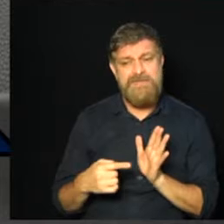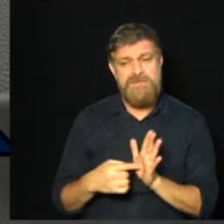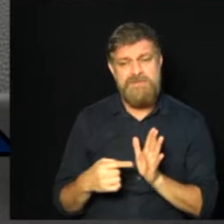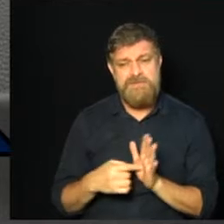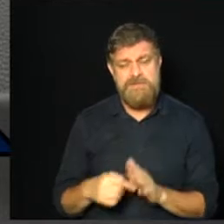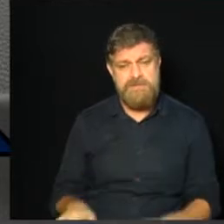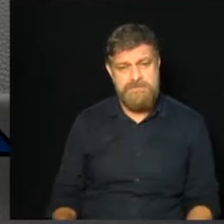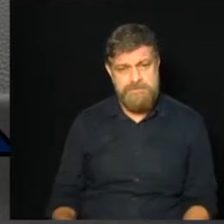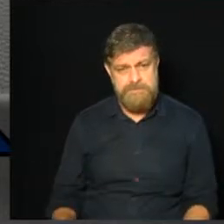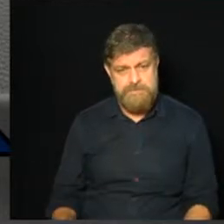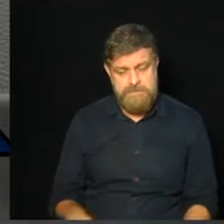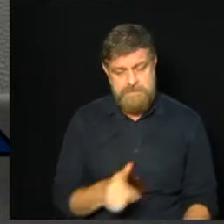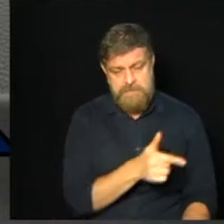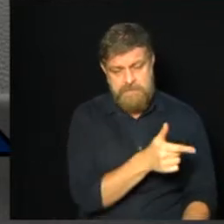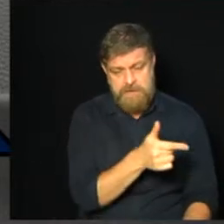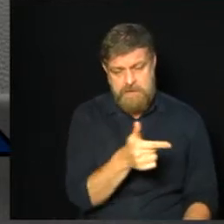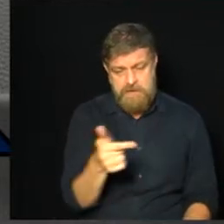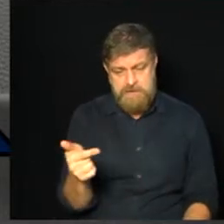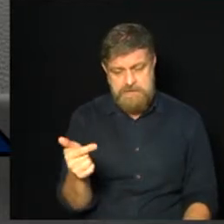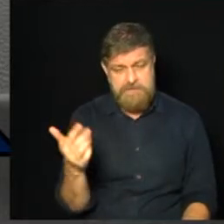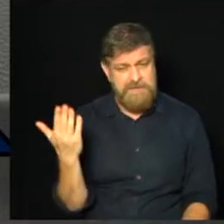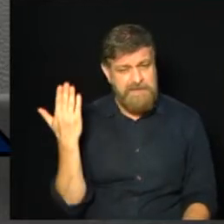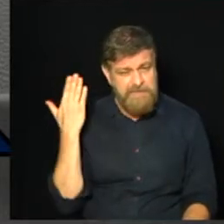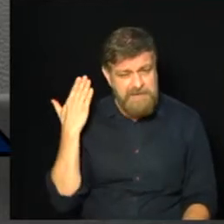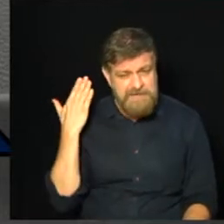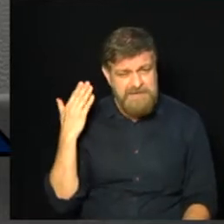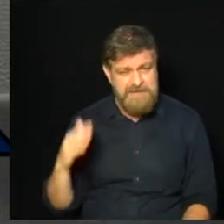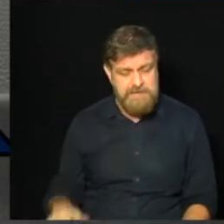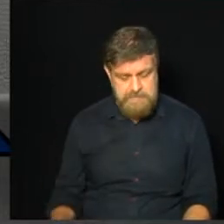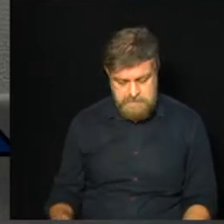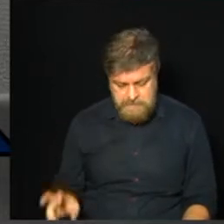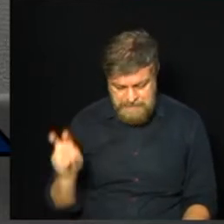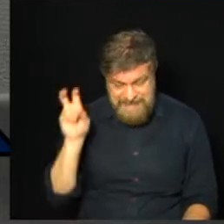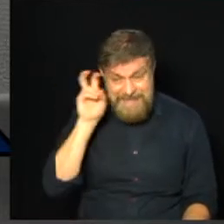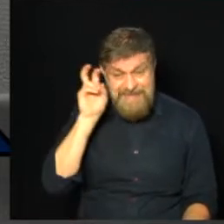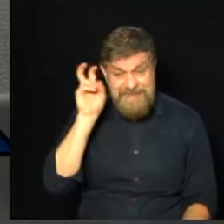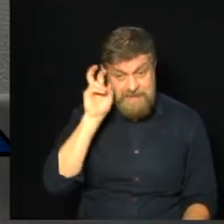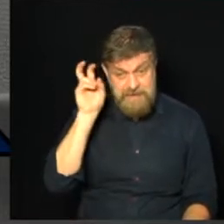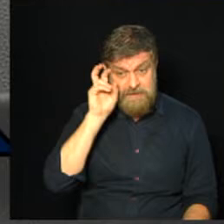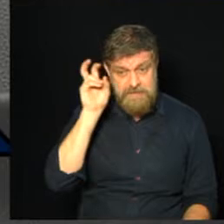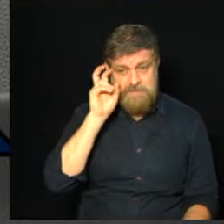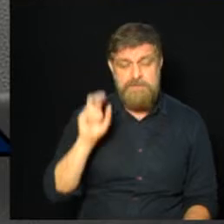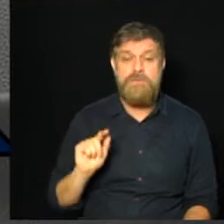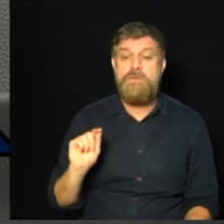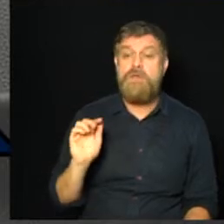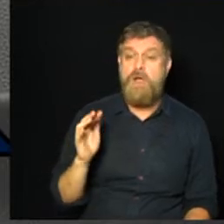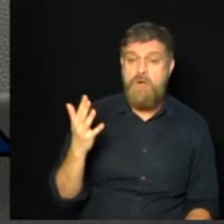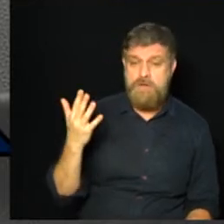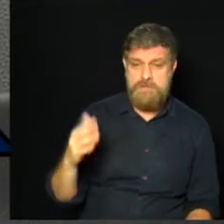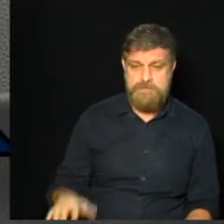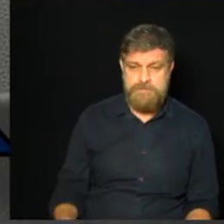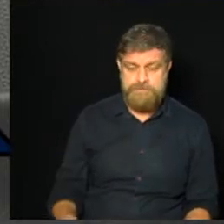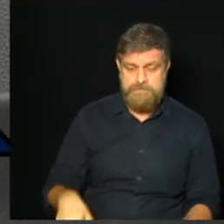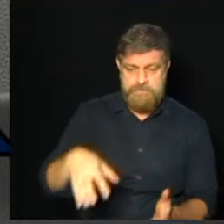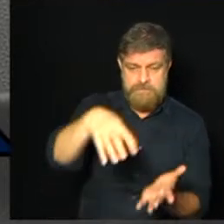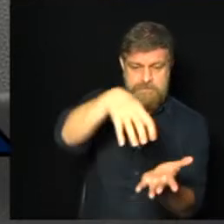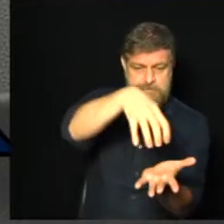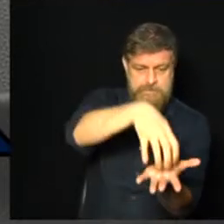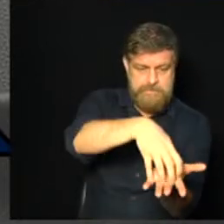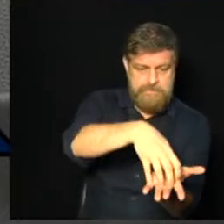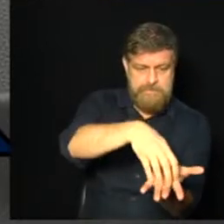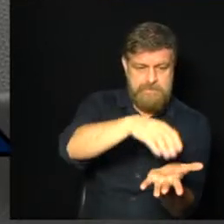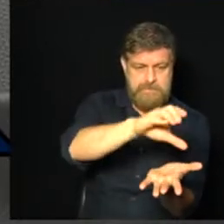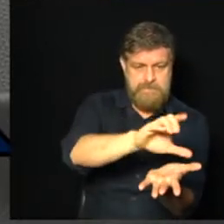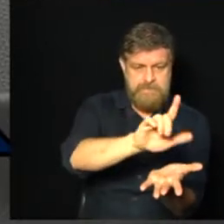semana passada, salvo engano, na quinta-feira, o UPA Campo Grande